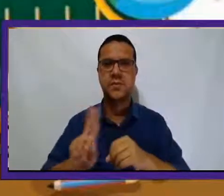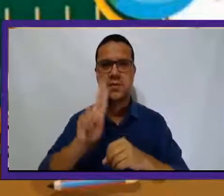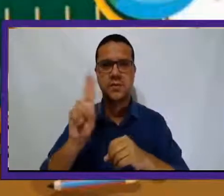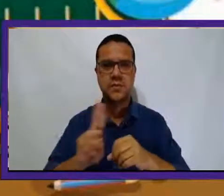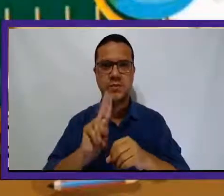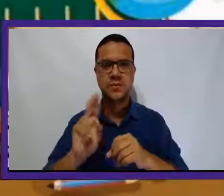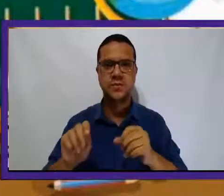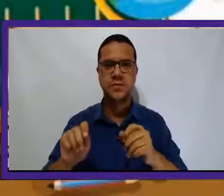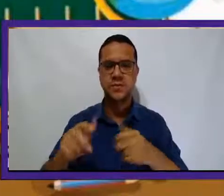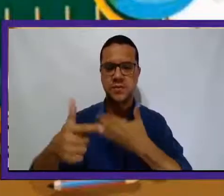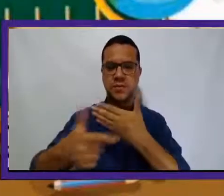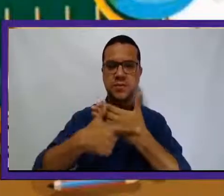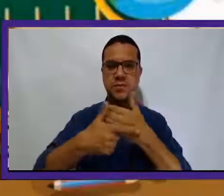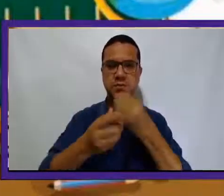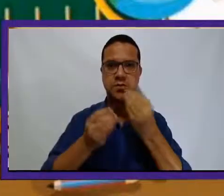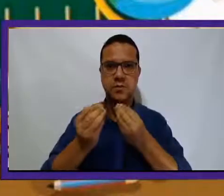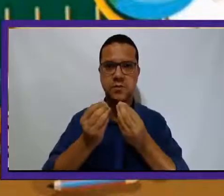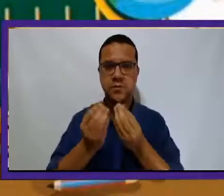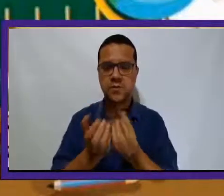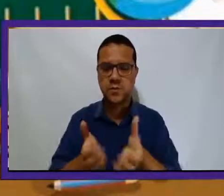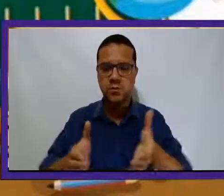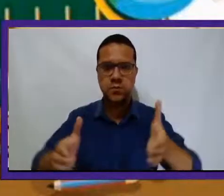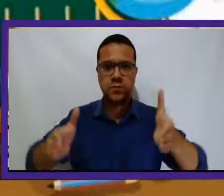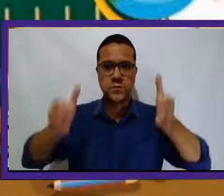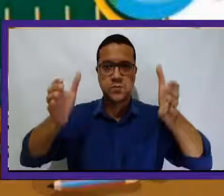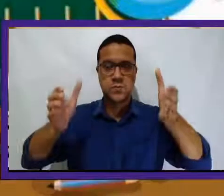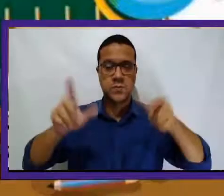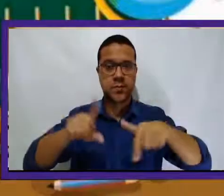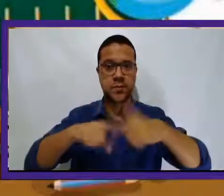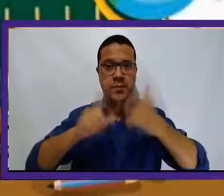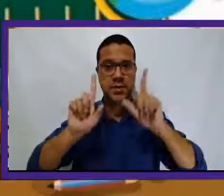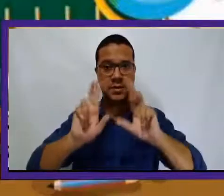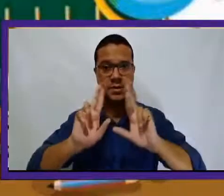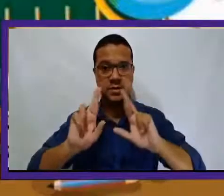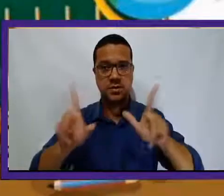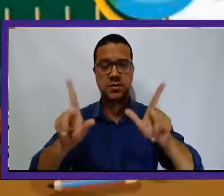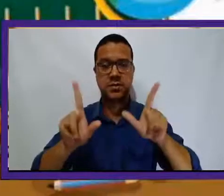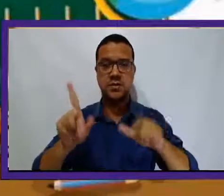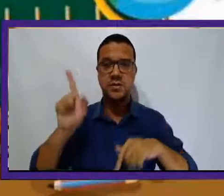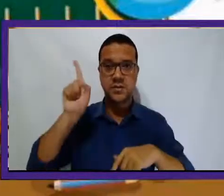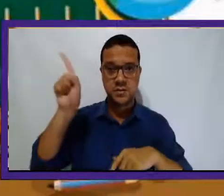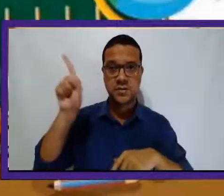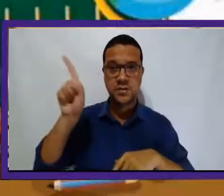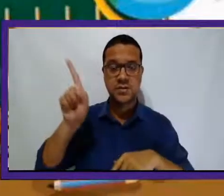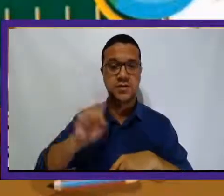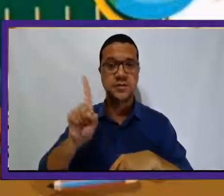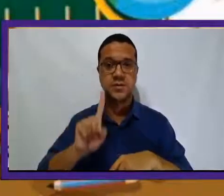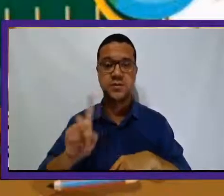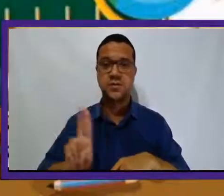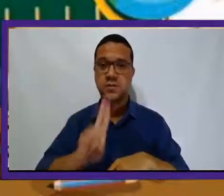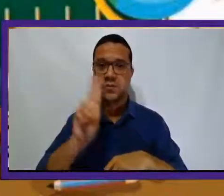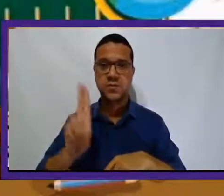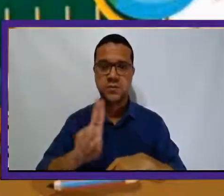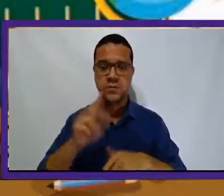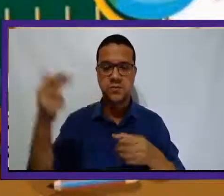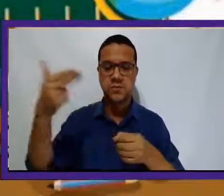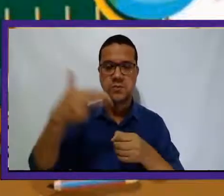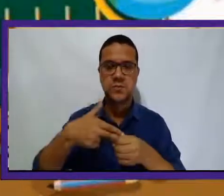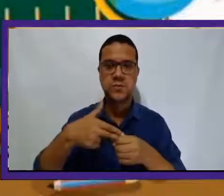nuclear Funciona no princípio Da caldeira Só que aqui Eu não uso Um combustível Aqui Há um